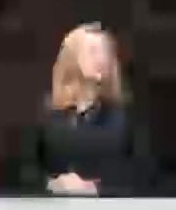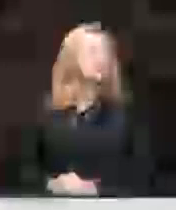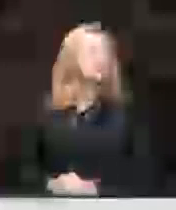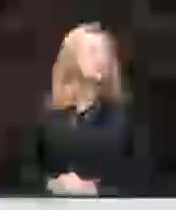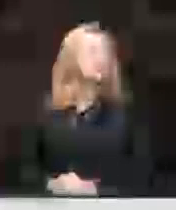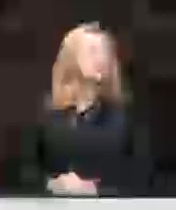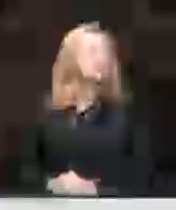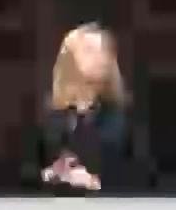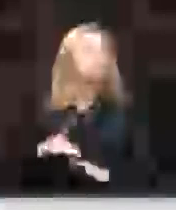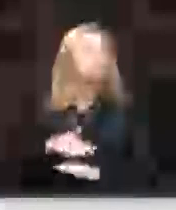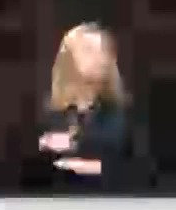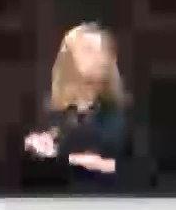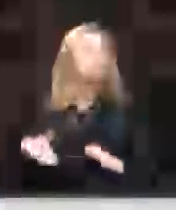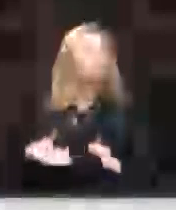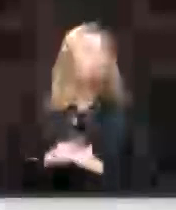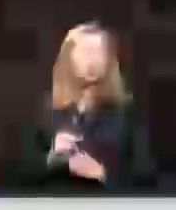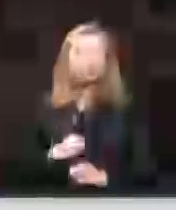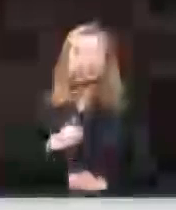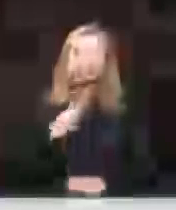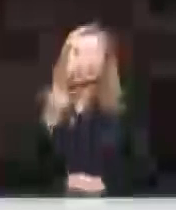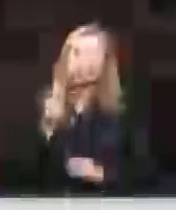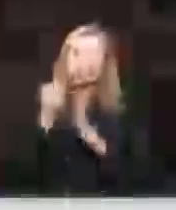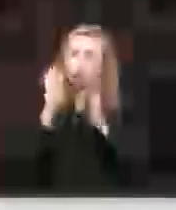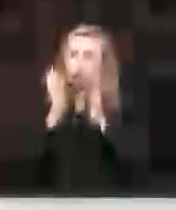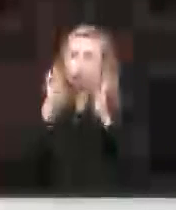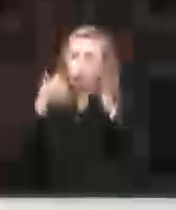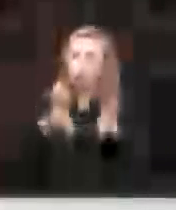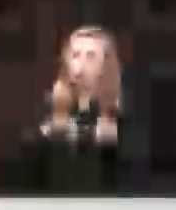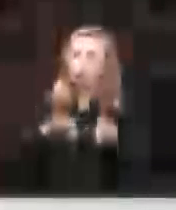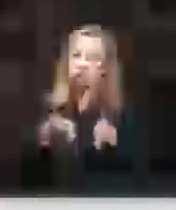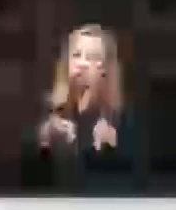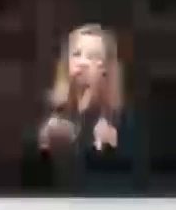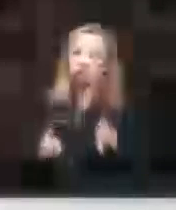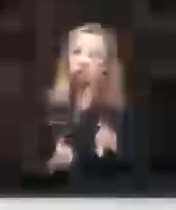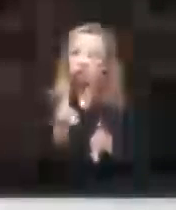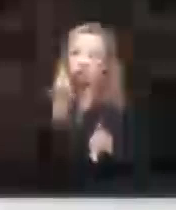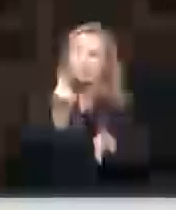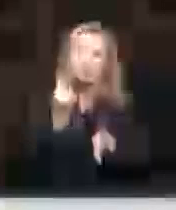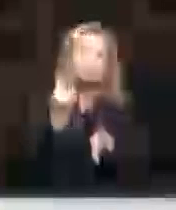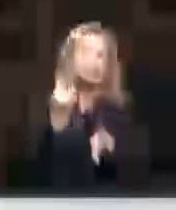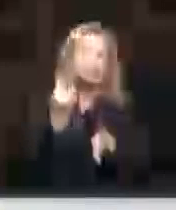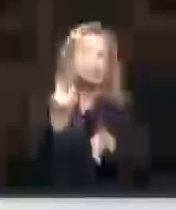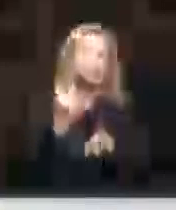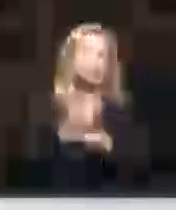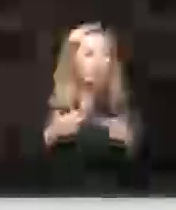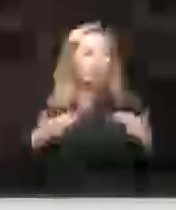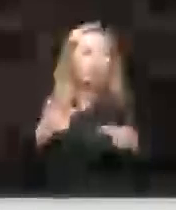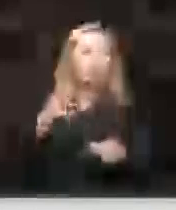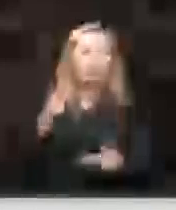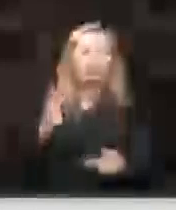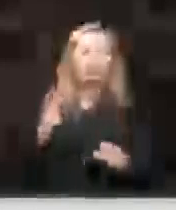todo o esforço está voltado para uma exigência da reforma previdenciária,